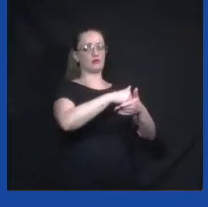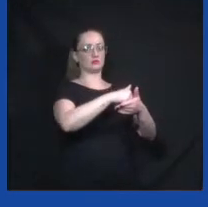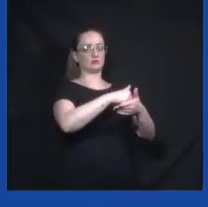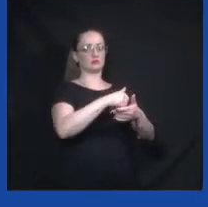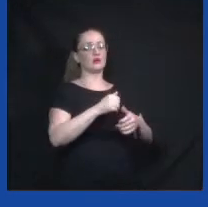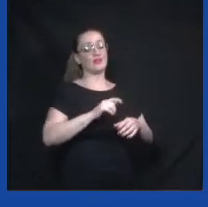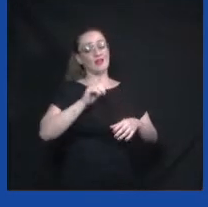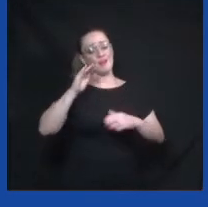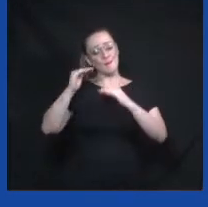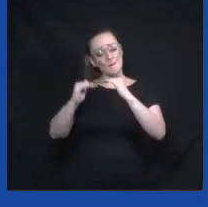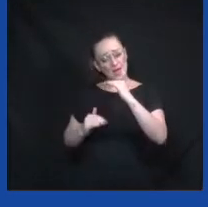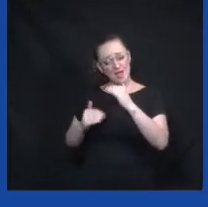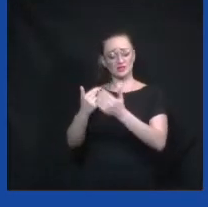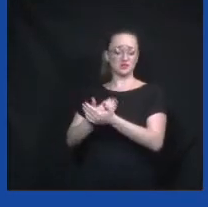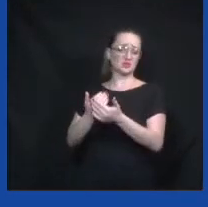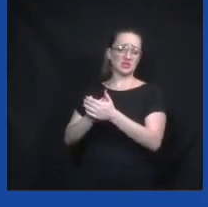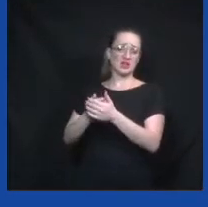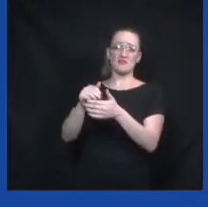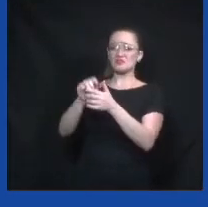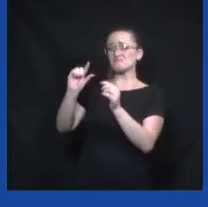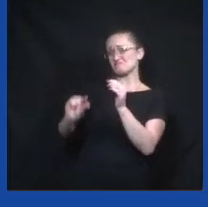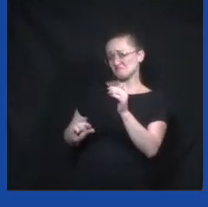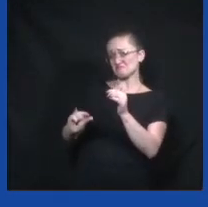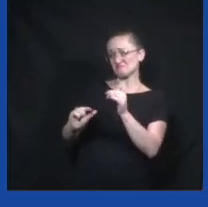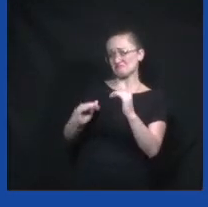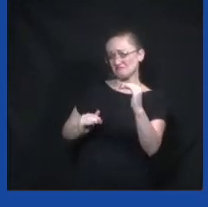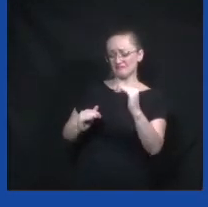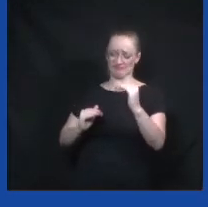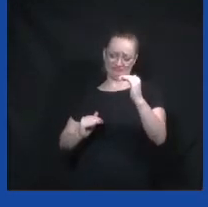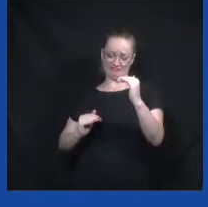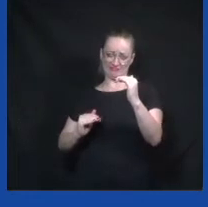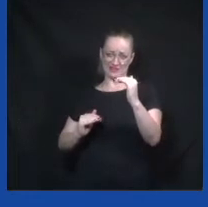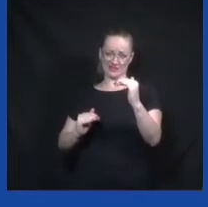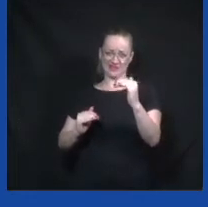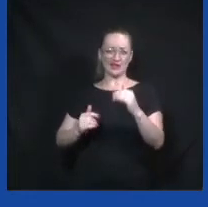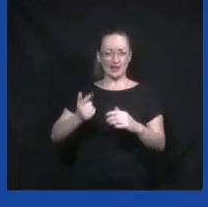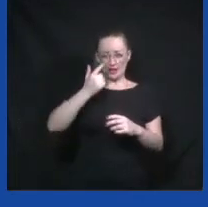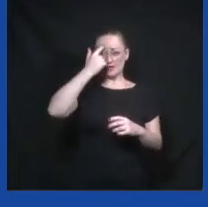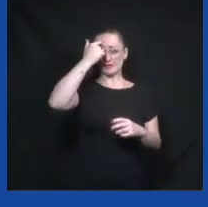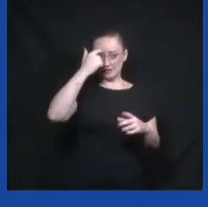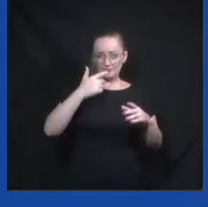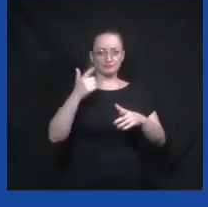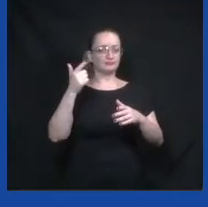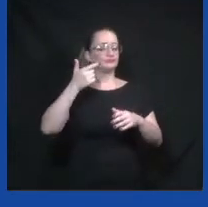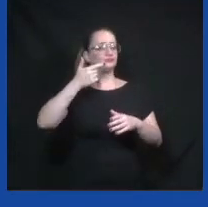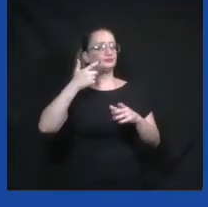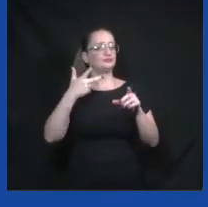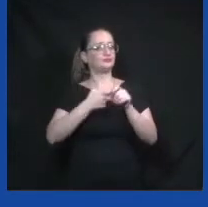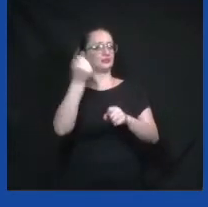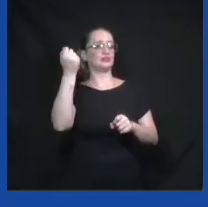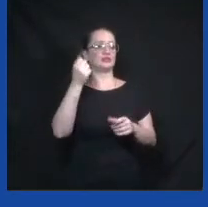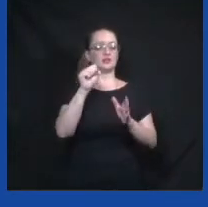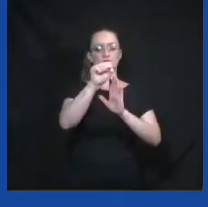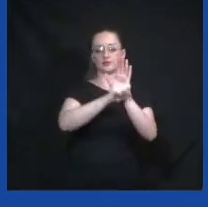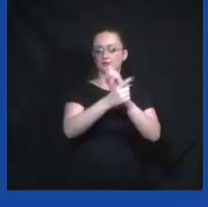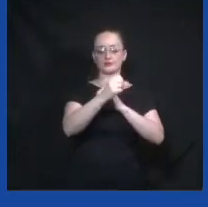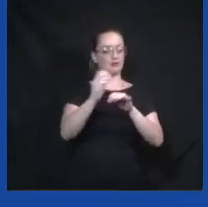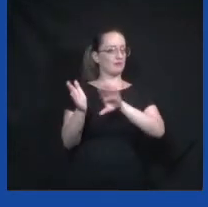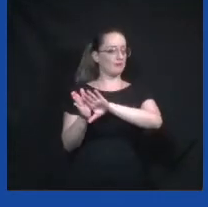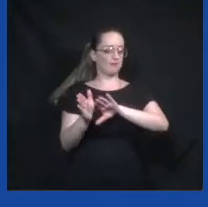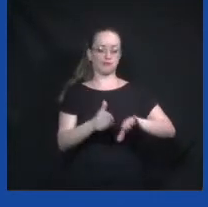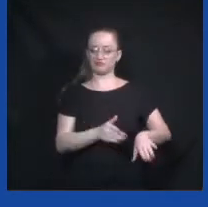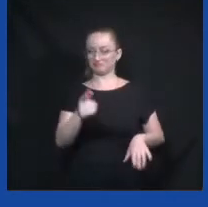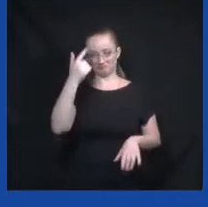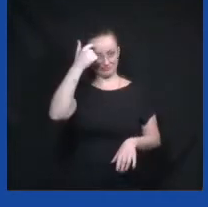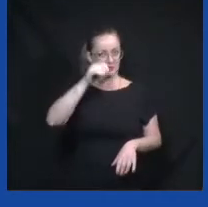menos estudadas deveriam valer menos, e essa ideia foi uma ideia vencida no século XIX, ela não prosperou.